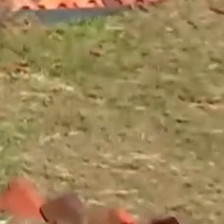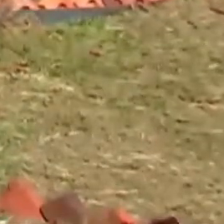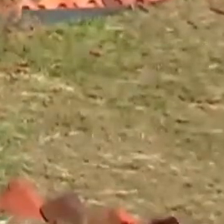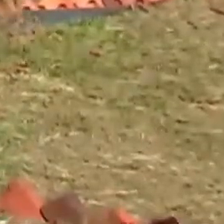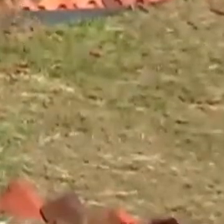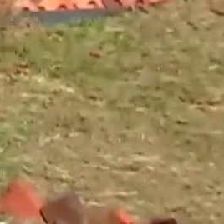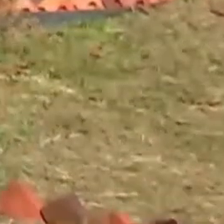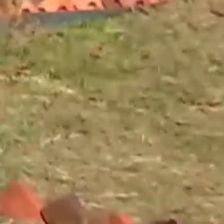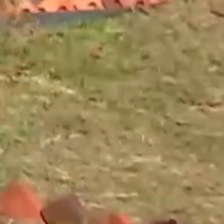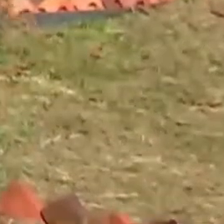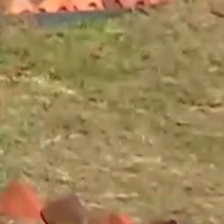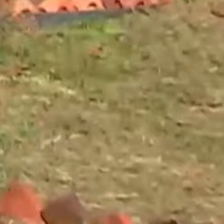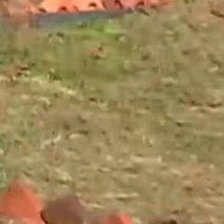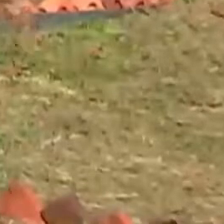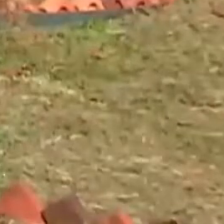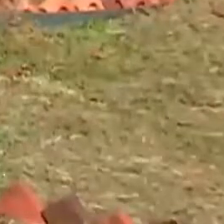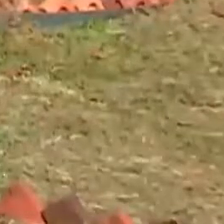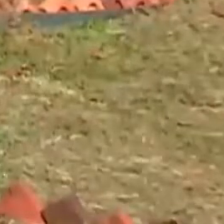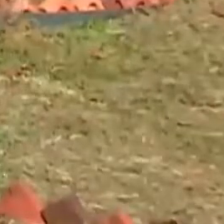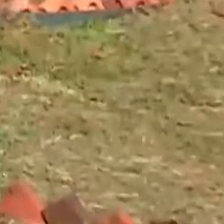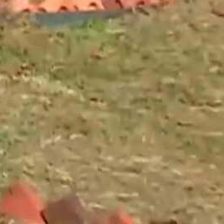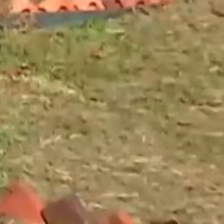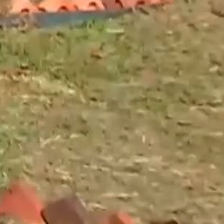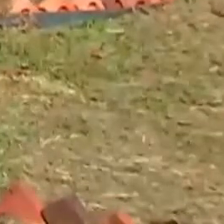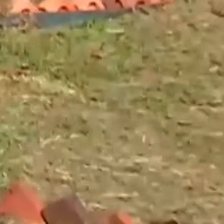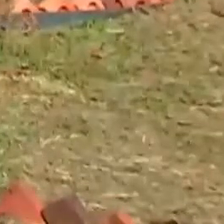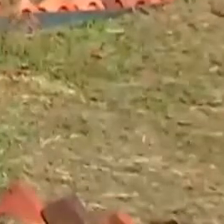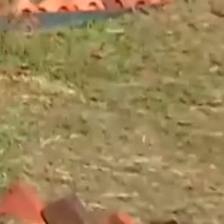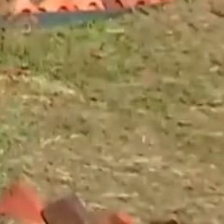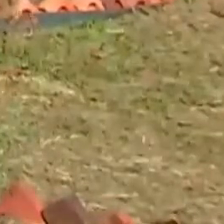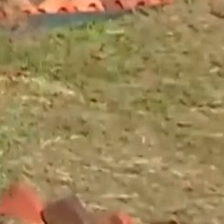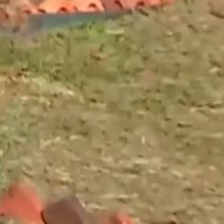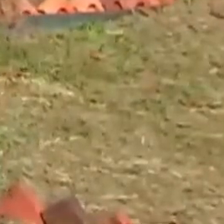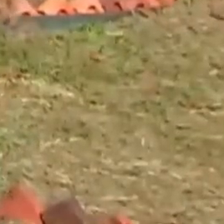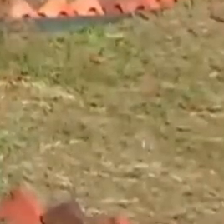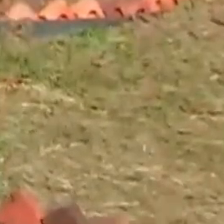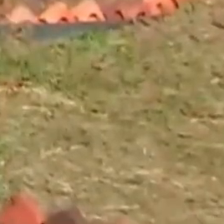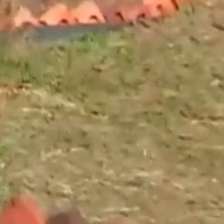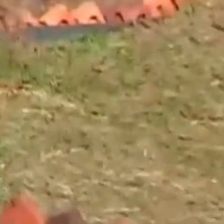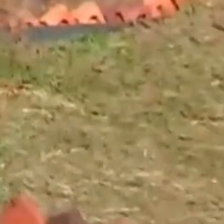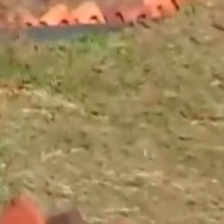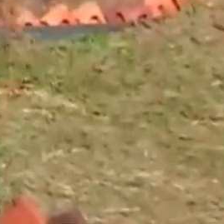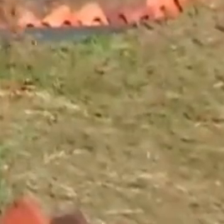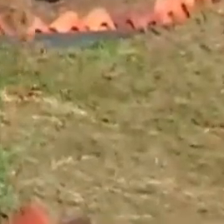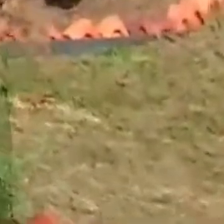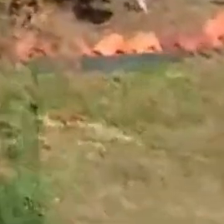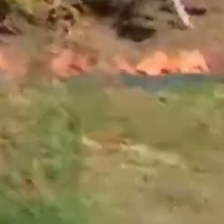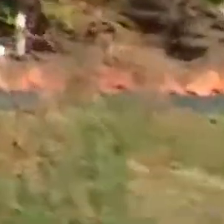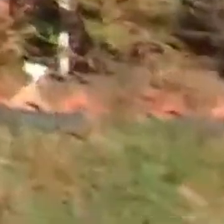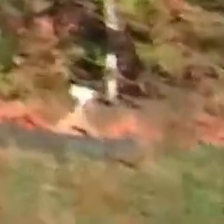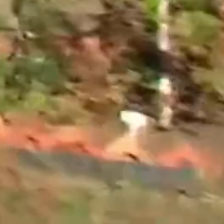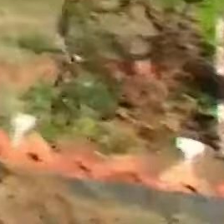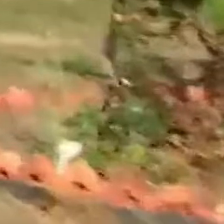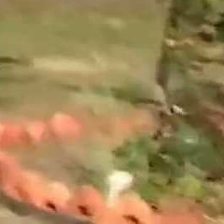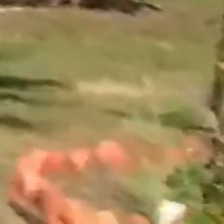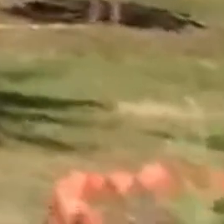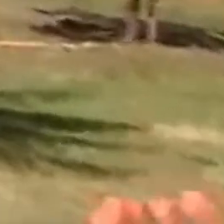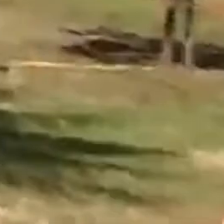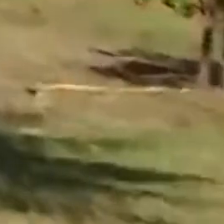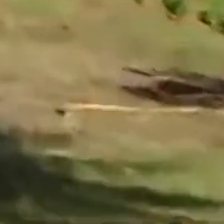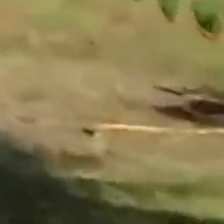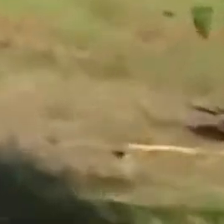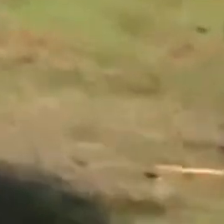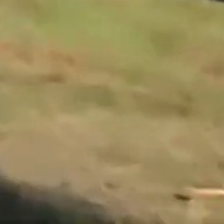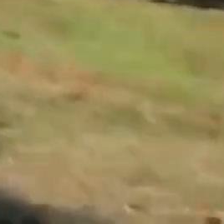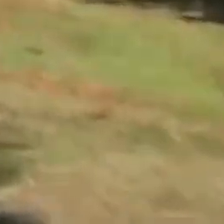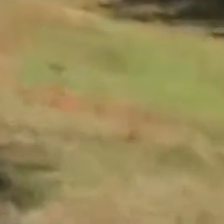pelos cafés, mas talvez nunca tenha visto aqui no pé. Me disseram que ela é docinha, eu fiquei curiosa para experimentar, já que aqui a gente